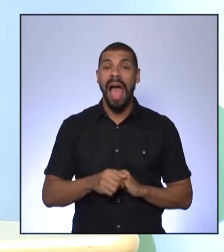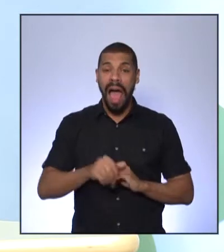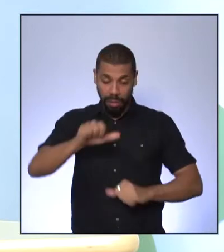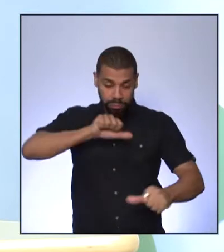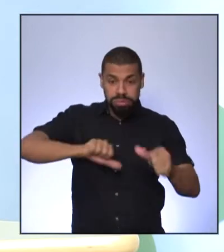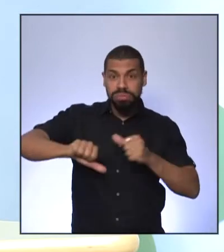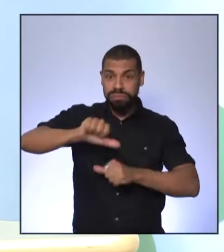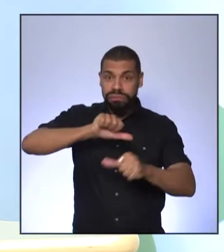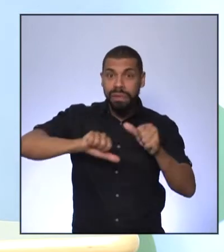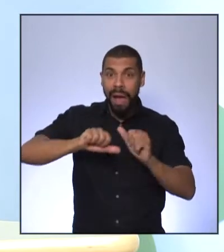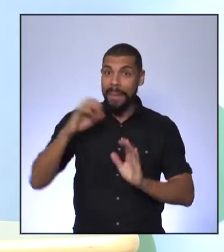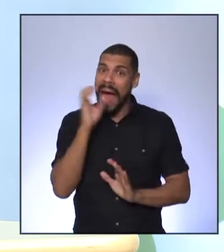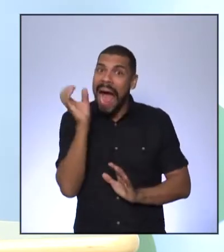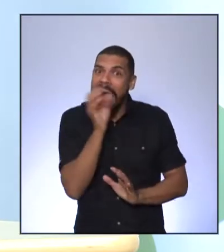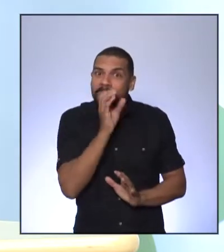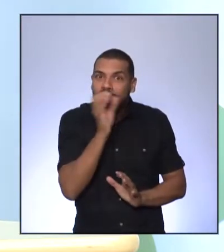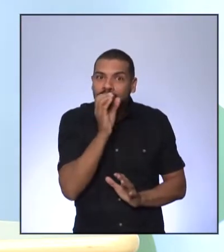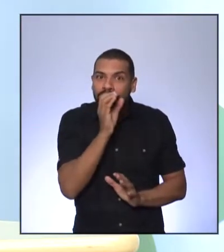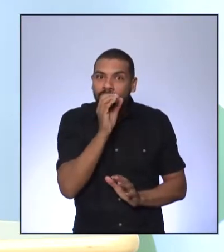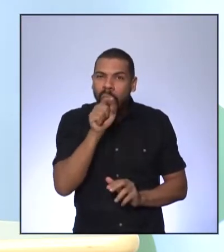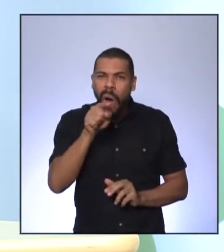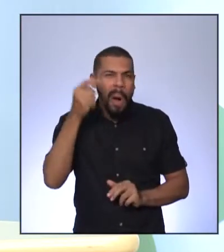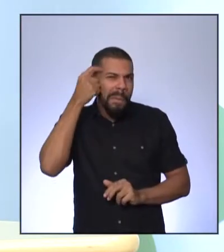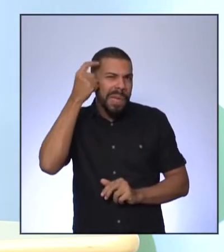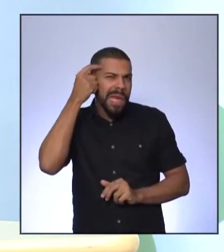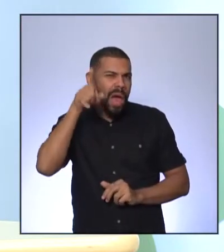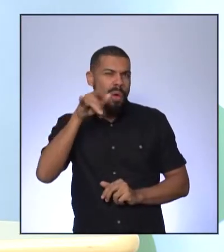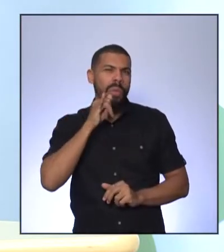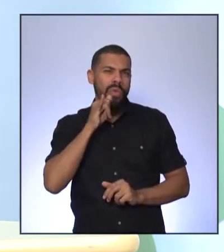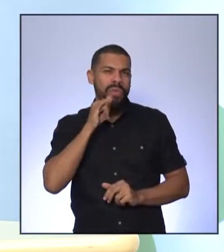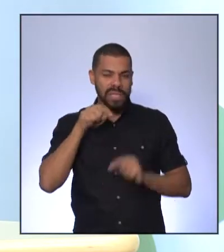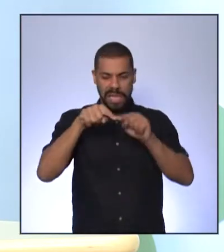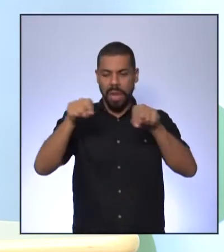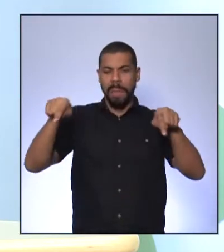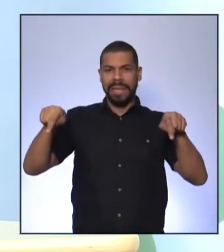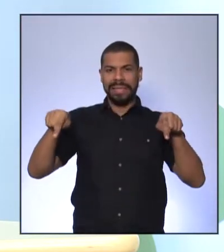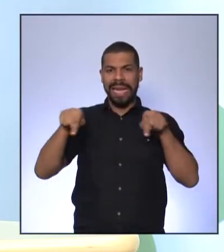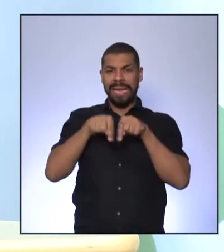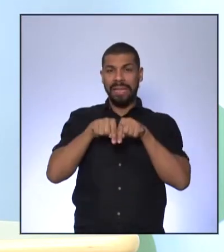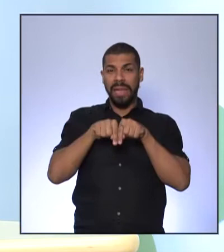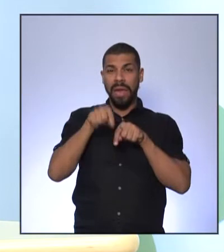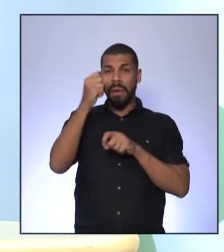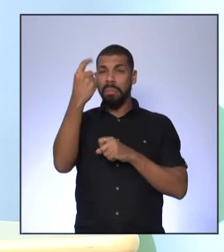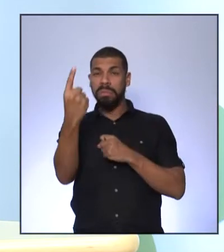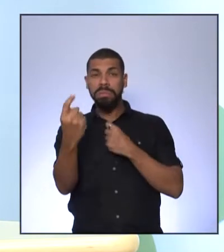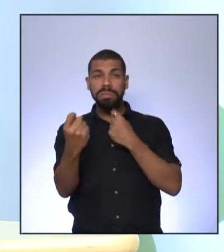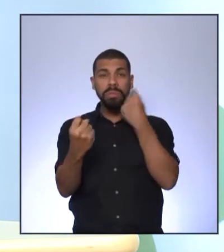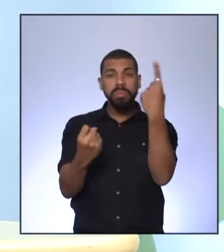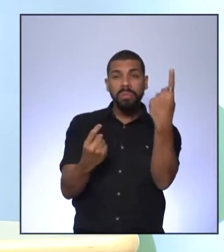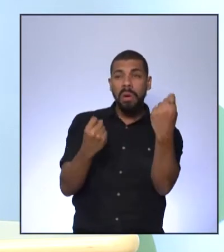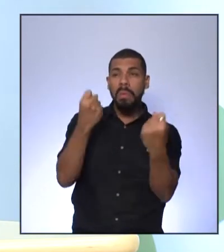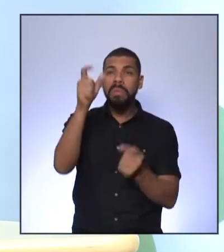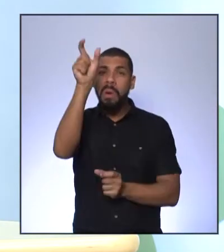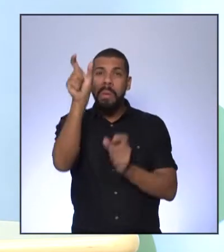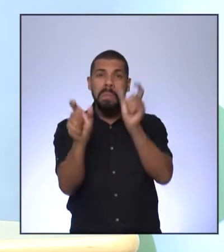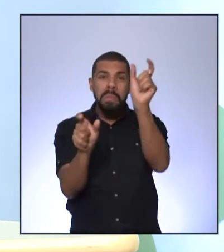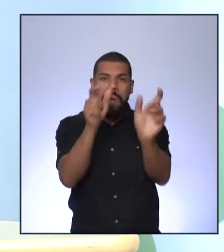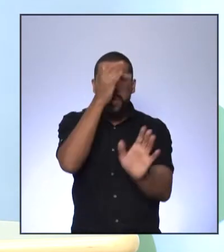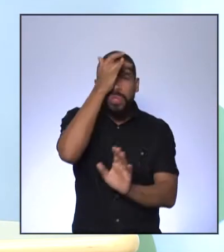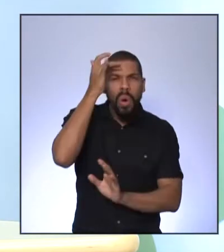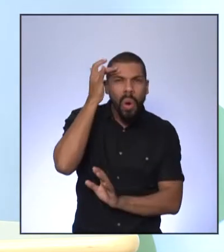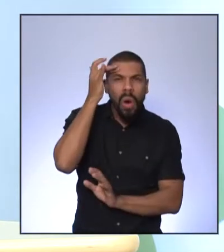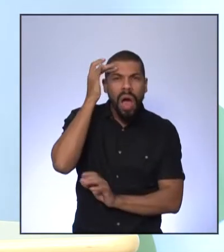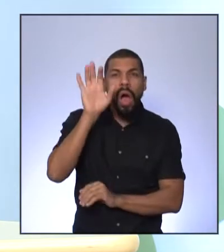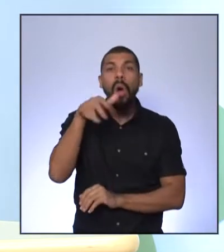transformação aconteça mais rápido? Imagina que você está numa sala onde tem poucas pessoas. Qual a chance de